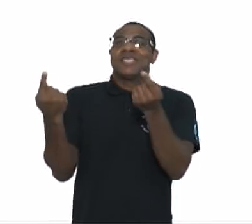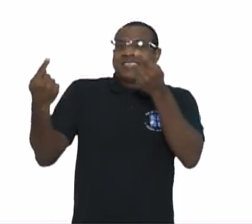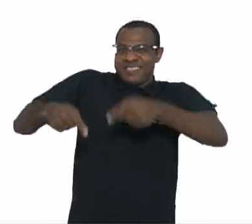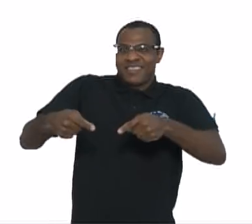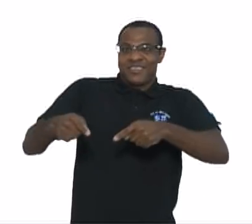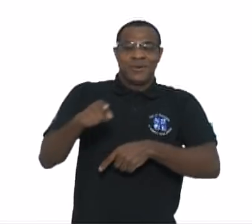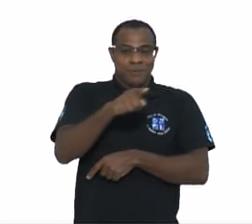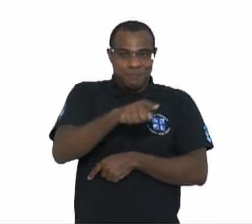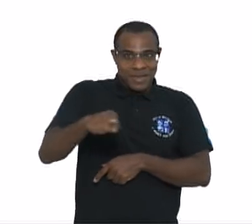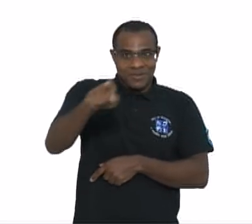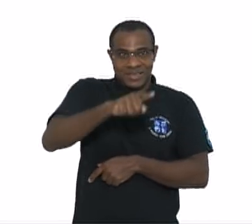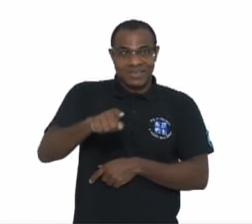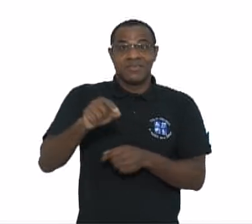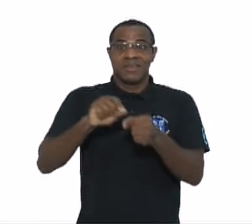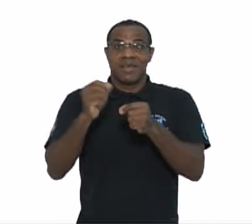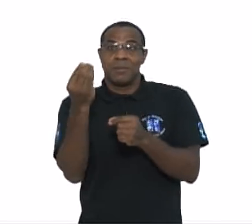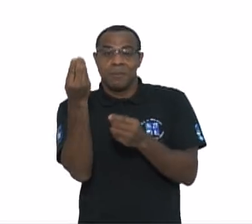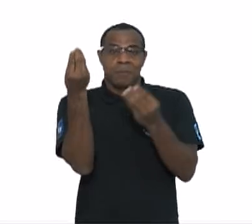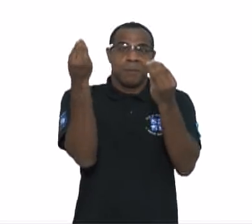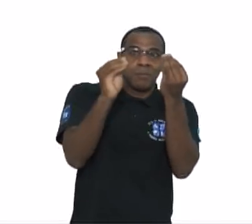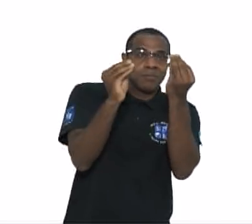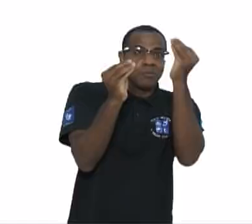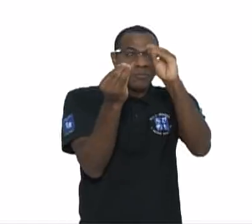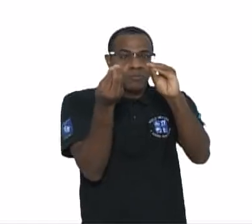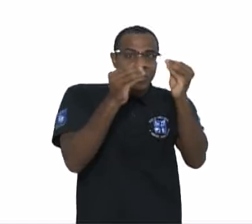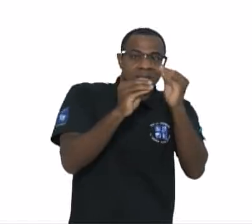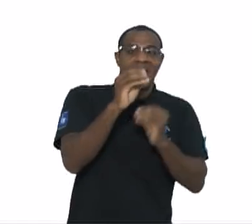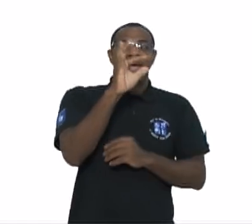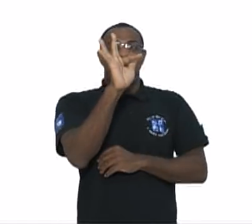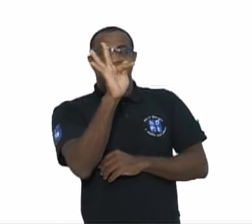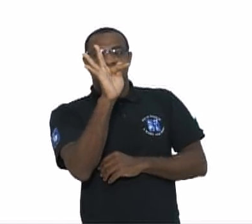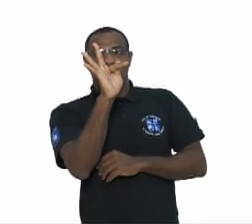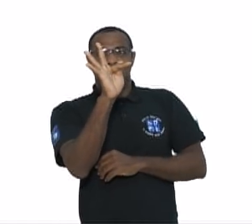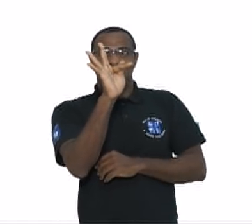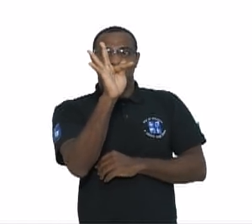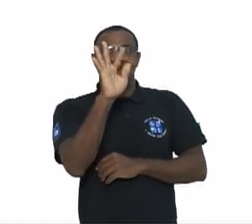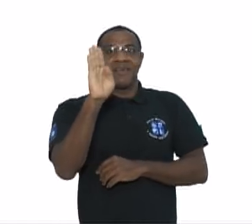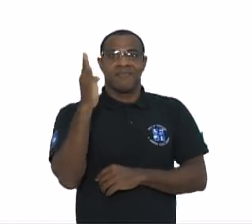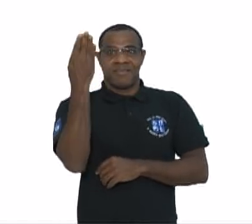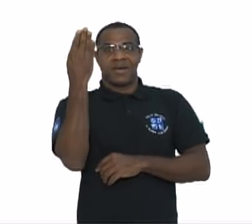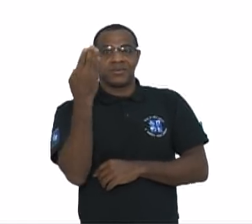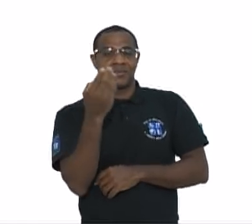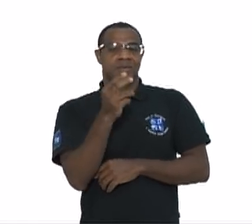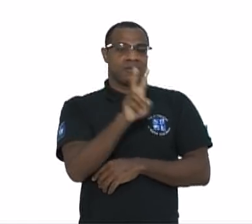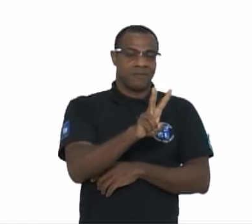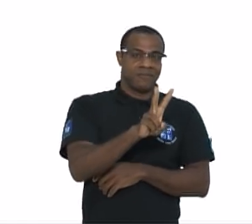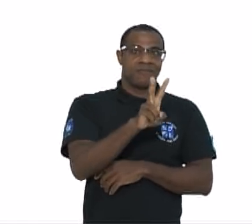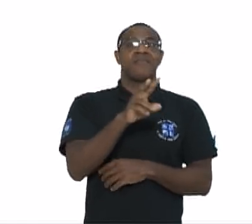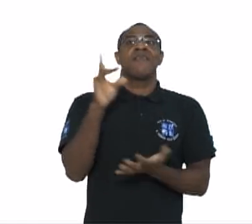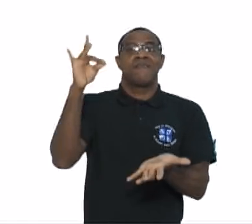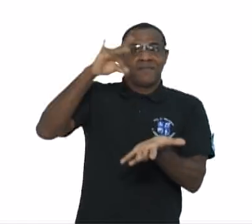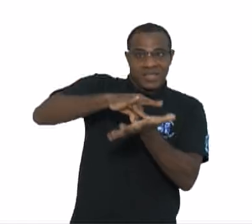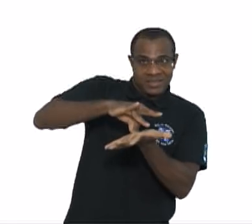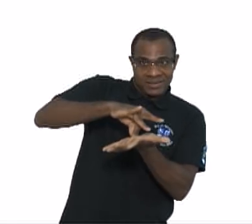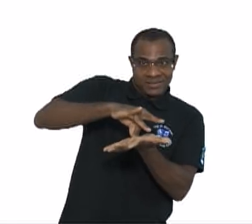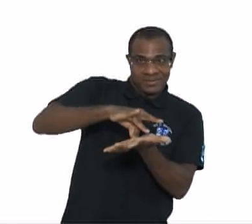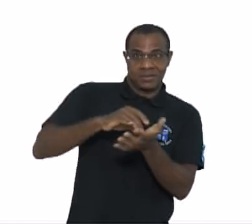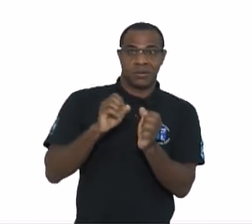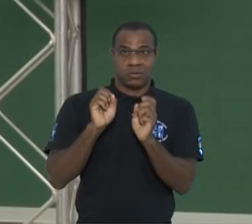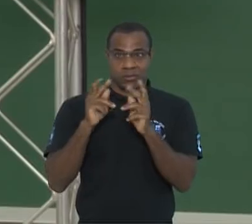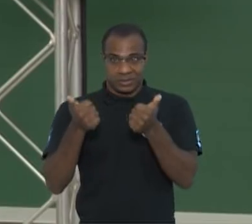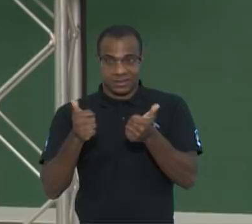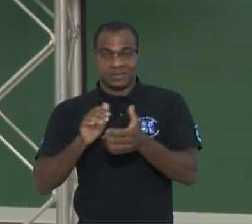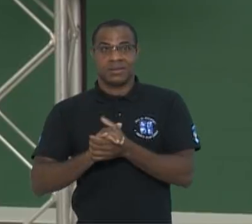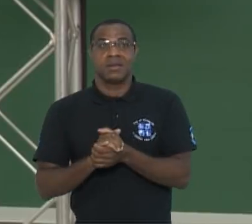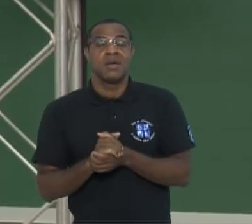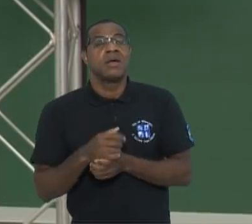para verdadeiro ou F para falso. As sentenças abaixo sobre a transformação de unidades de volume. Então, vocês vão dizer